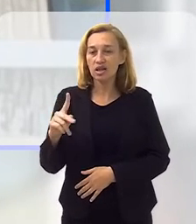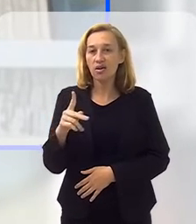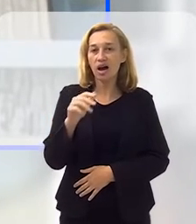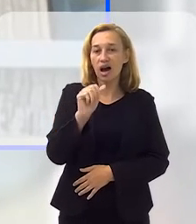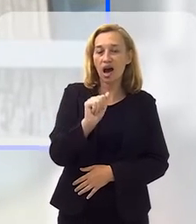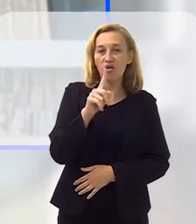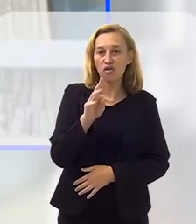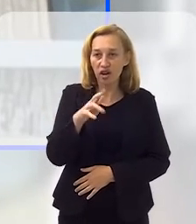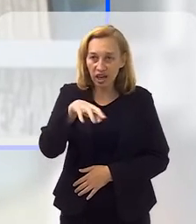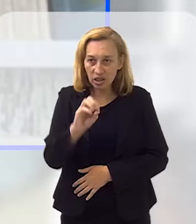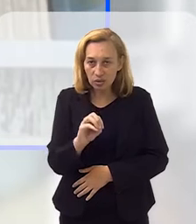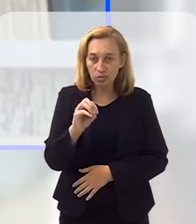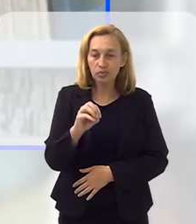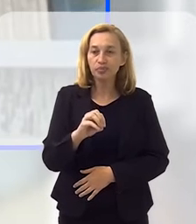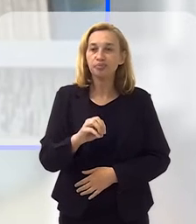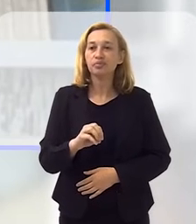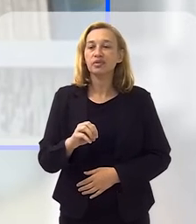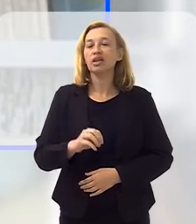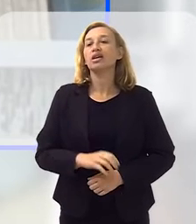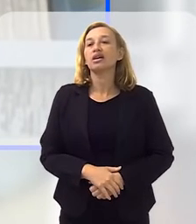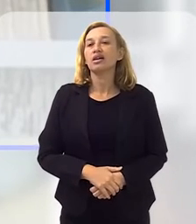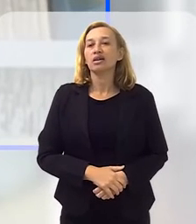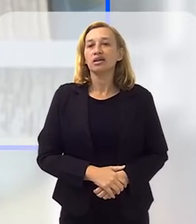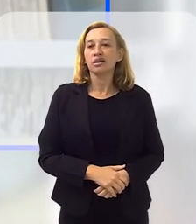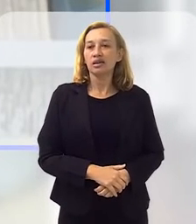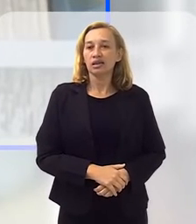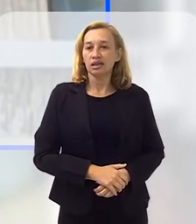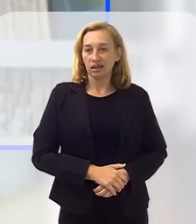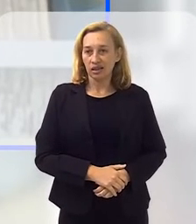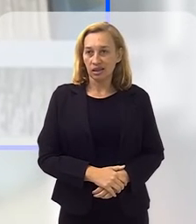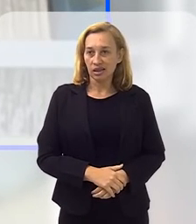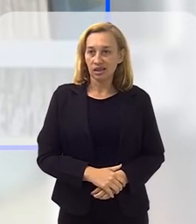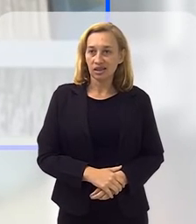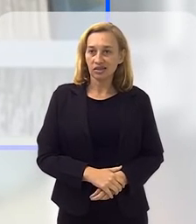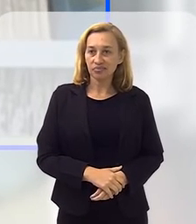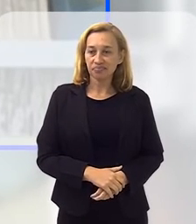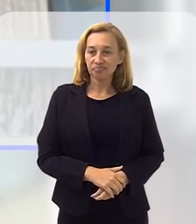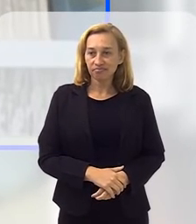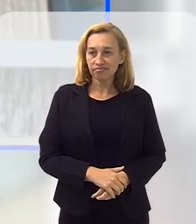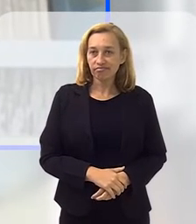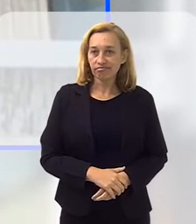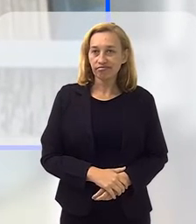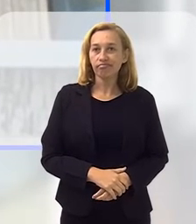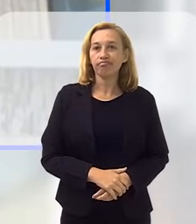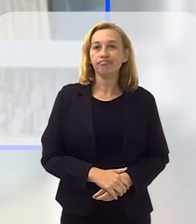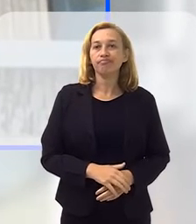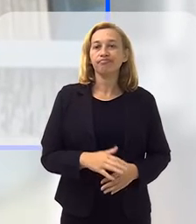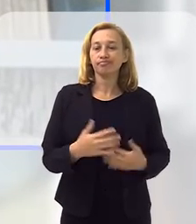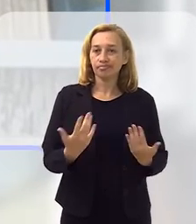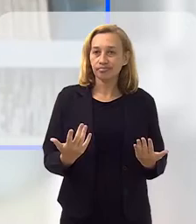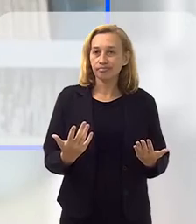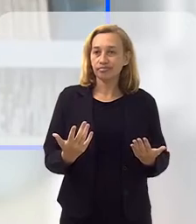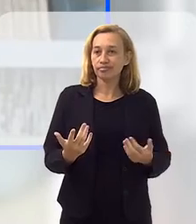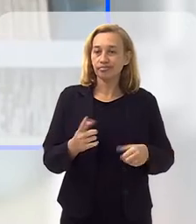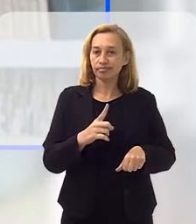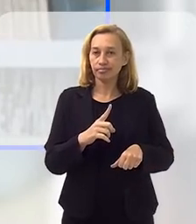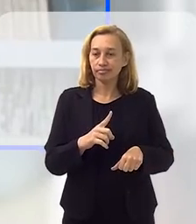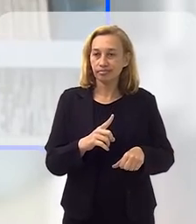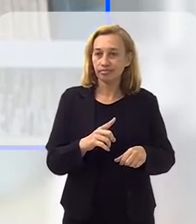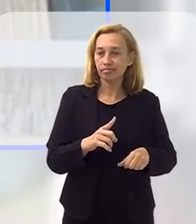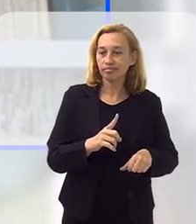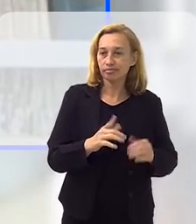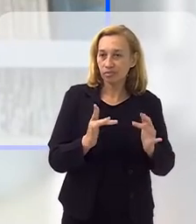seu Alfredo, que era o dono, fundador da Prazer da Serrinha. Então, nesse ambiente familiar, né?